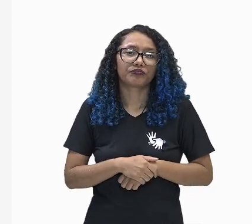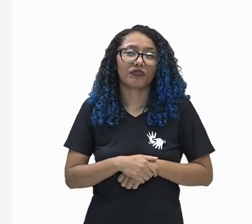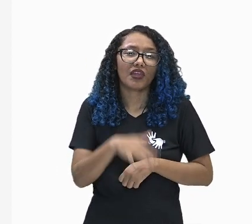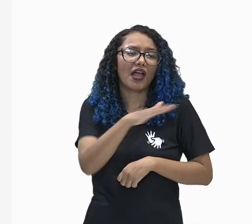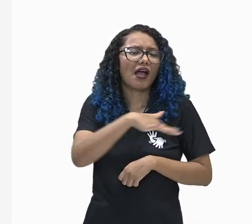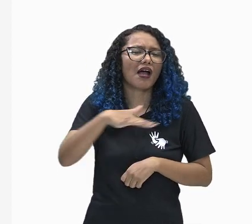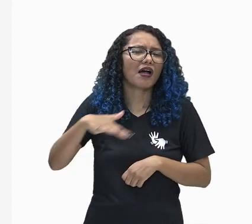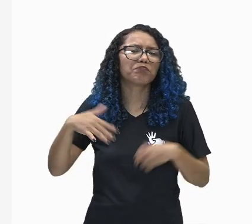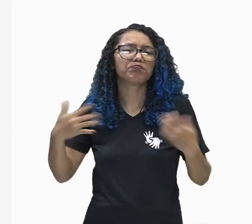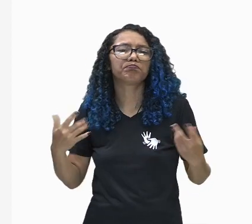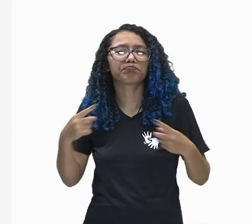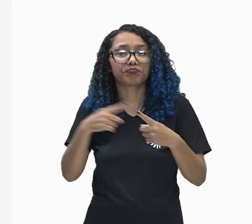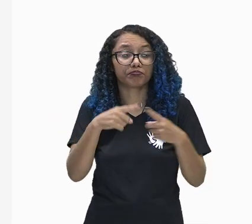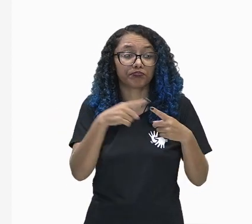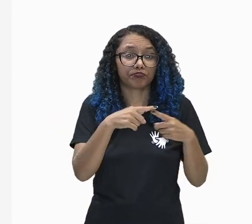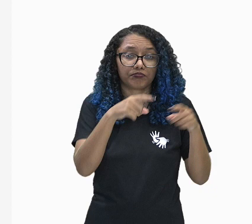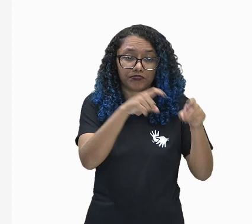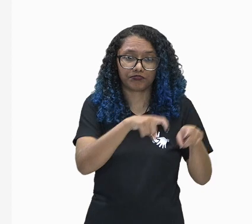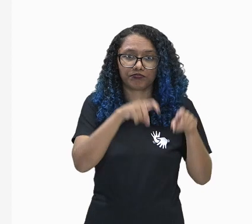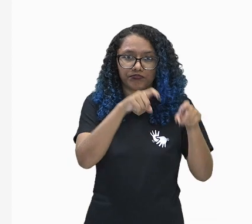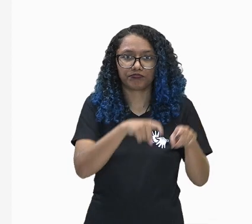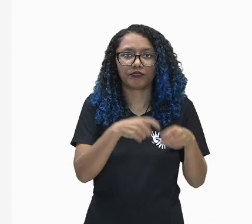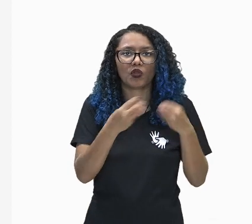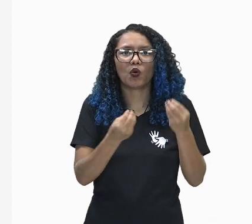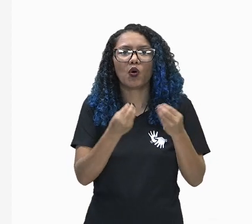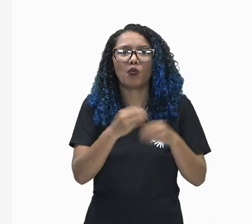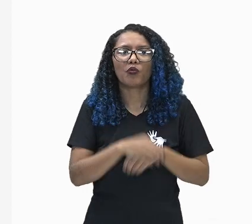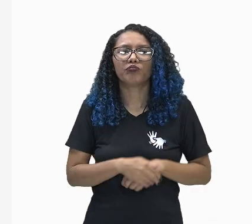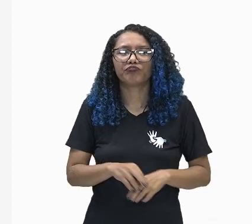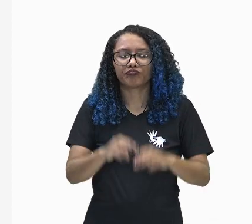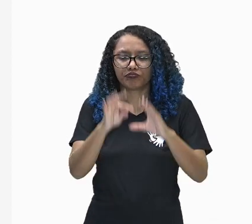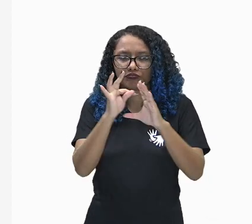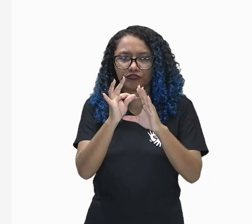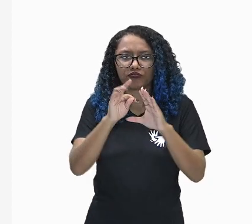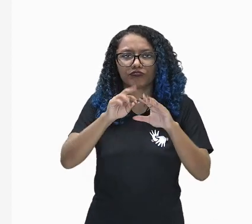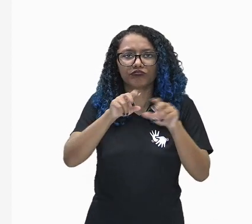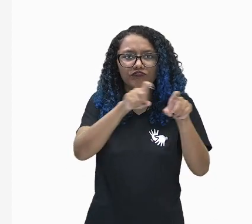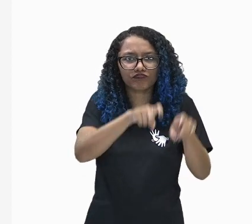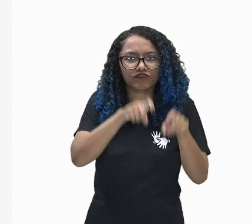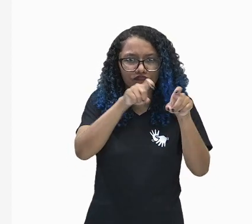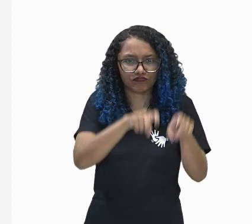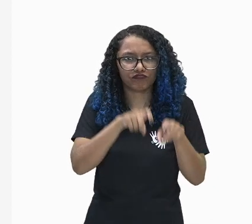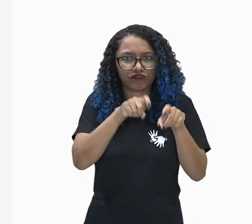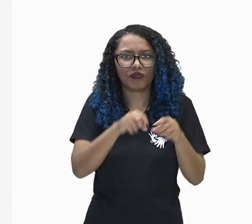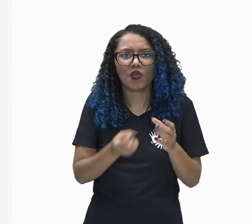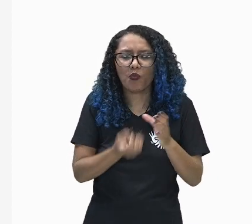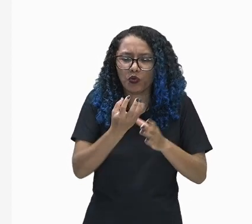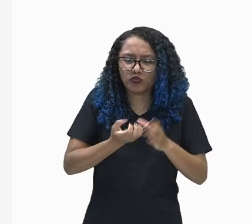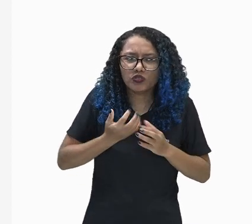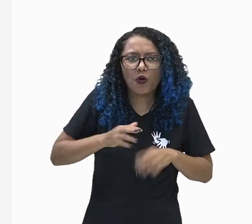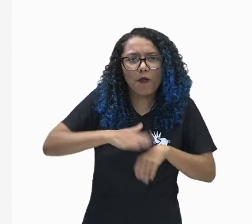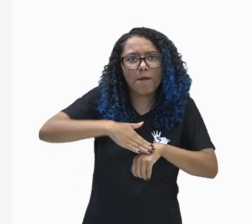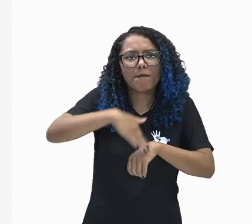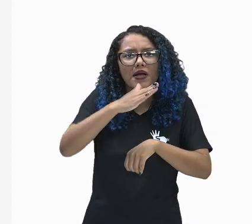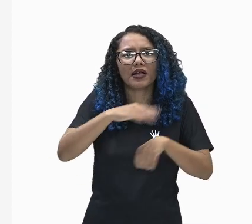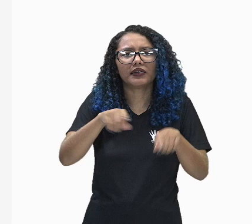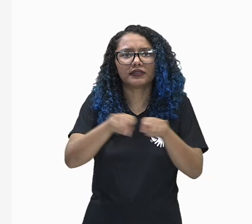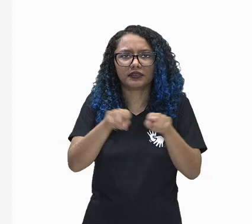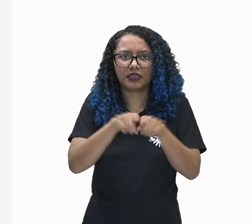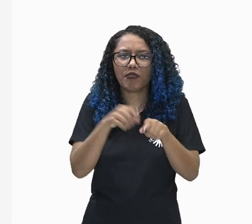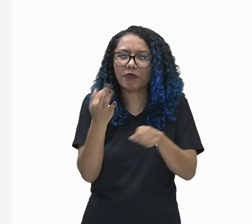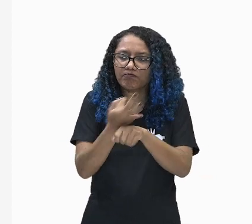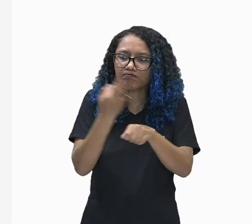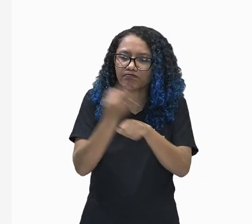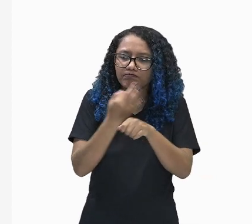invadem aí a agricultura, onde nós temos cultivares transgênicos com maior produtividade e resistência a fatores